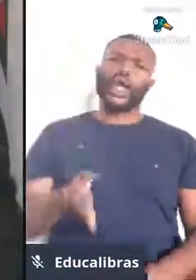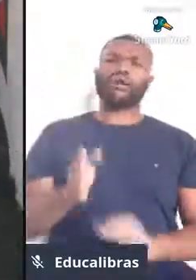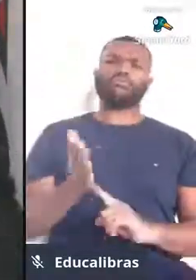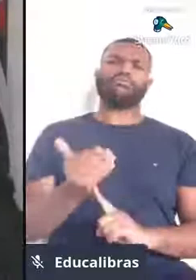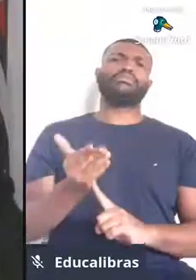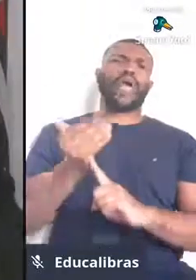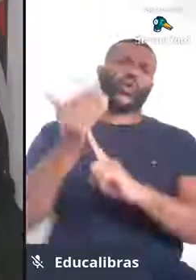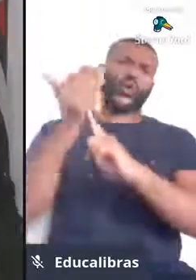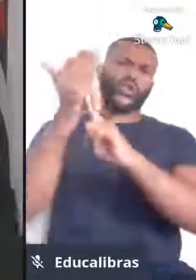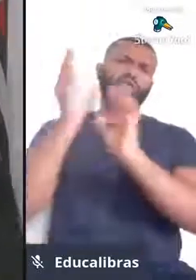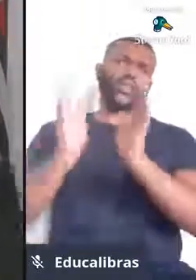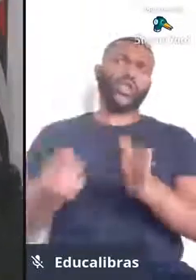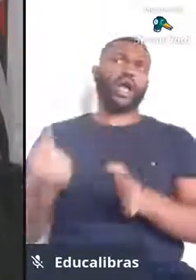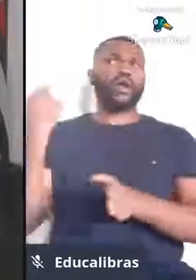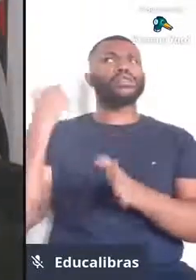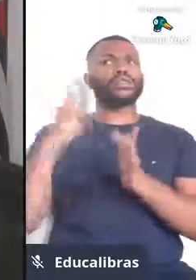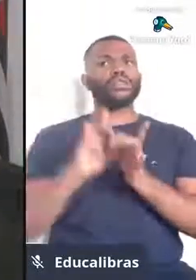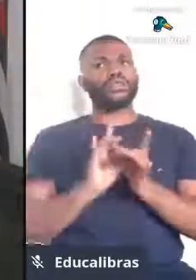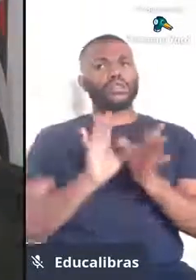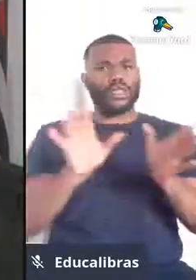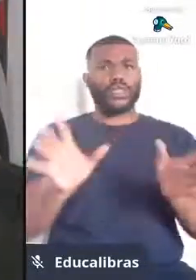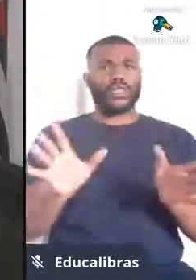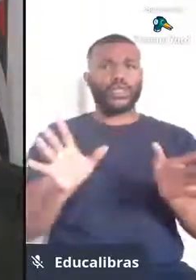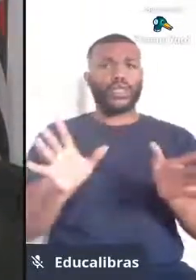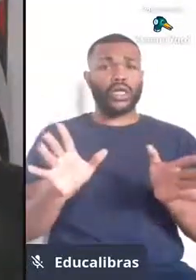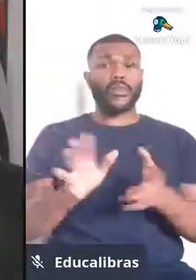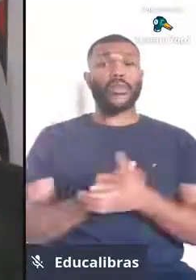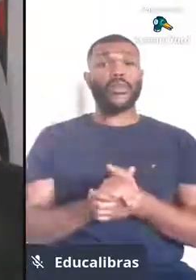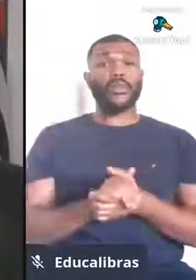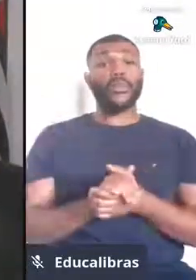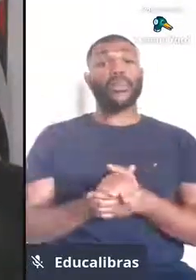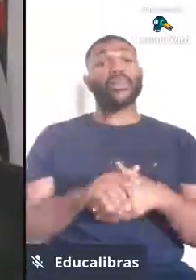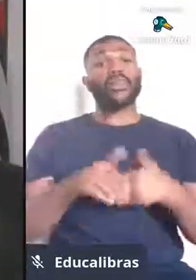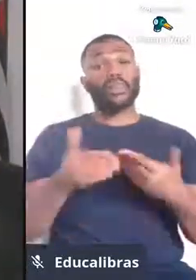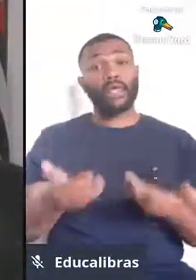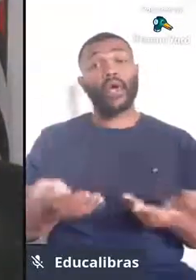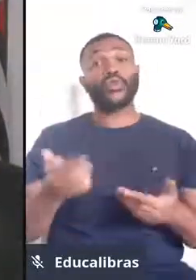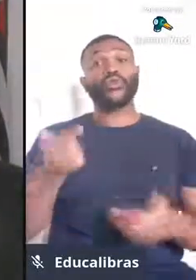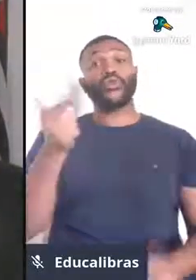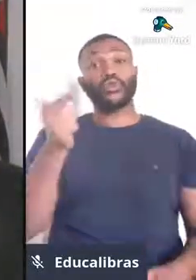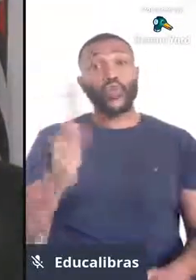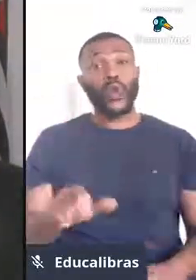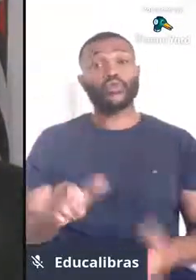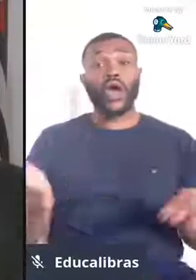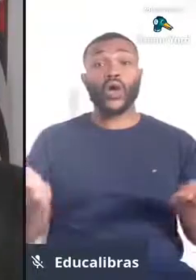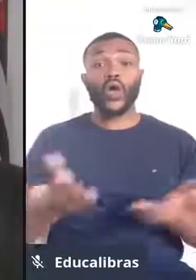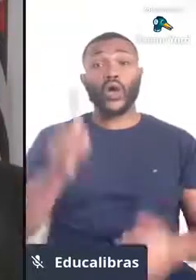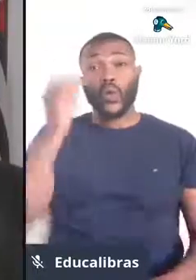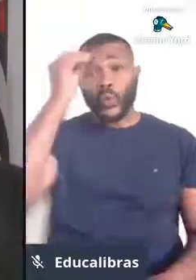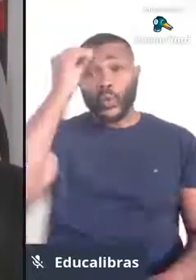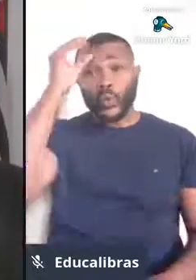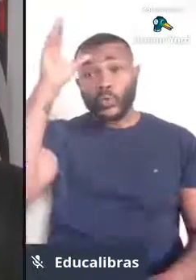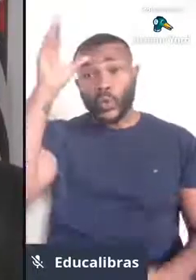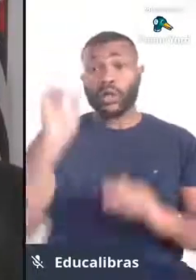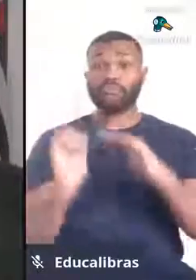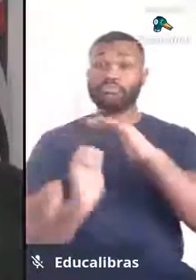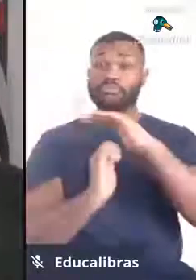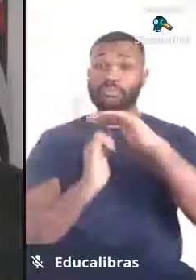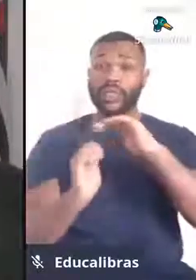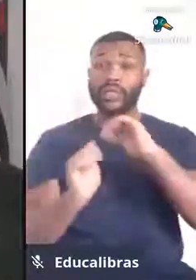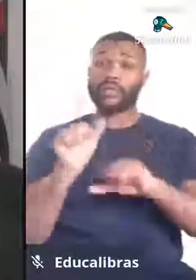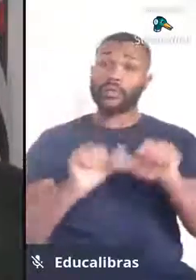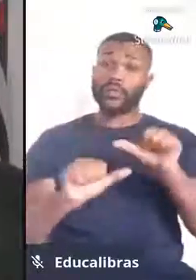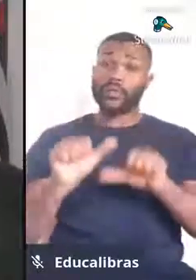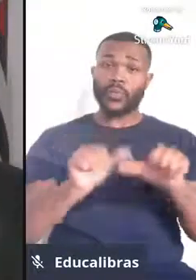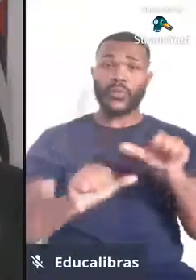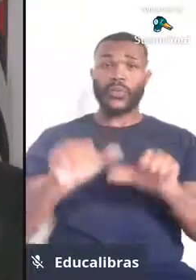né? De novo, é uma quebra de paradigma, é uma mudança da cultura organizacional, que normalmente leva muito